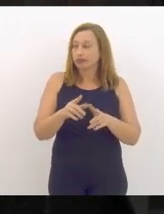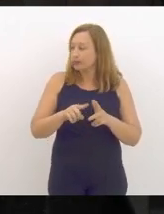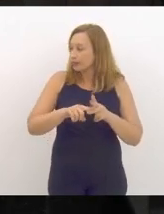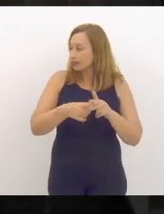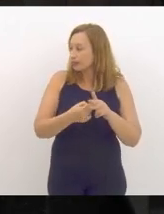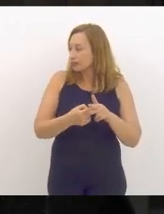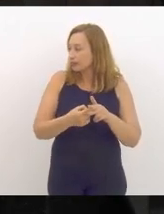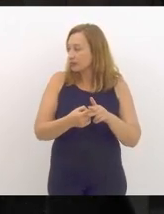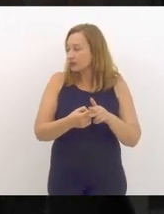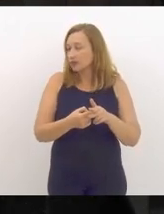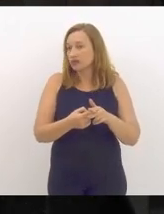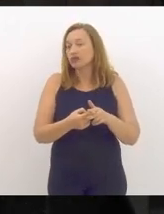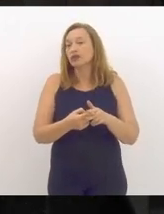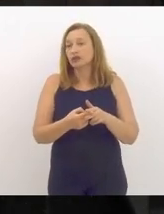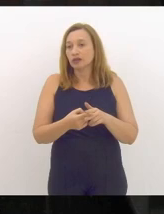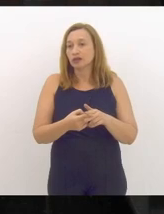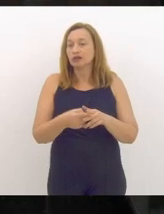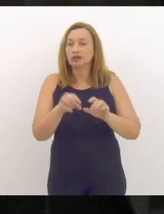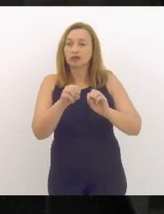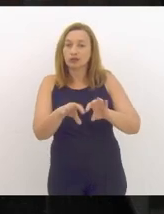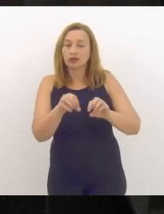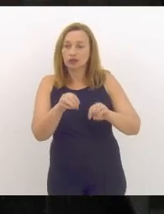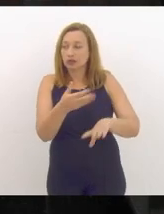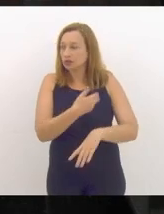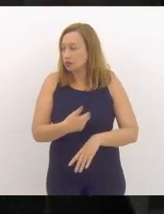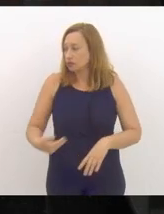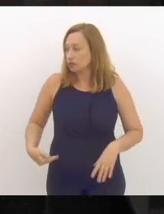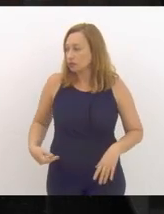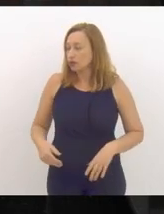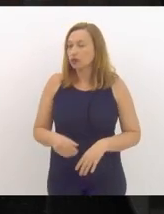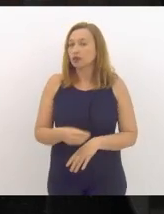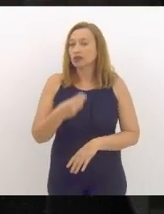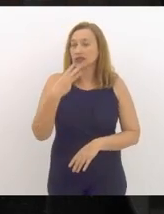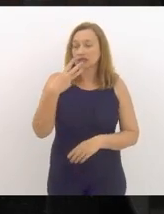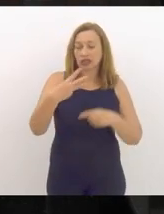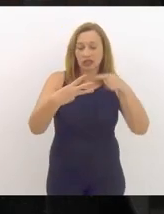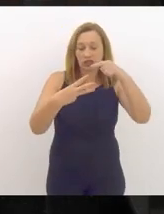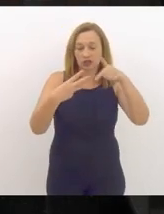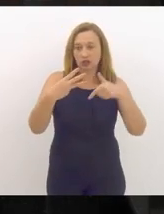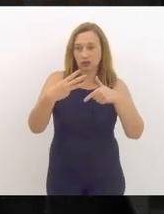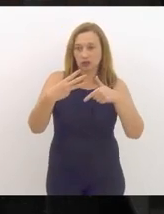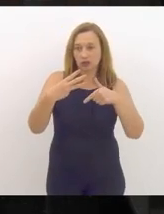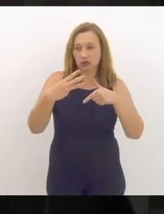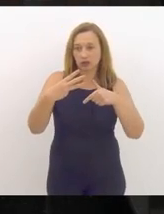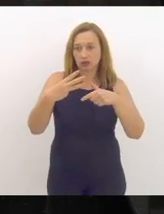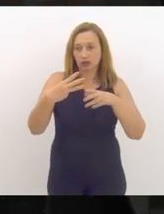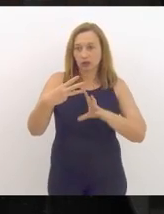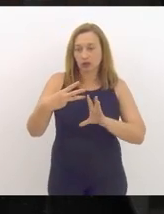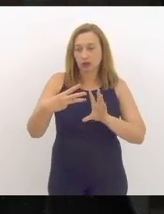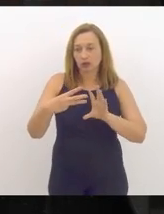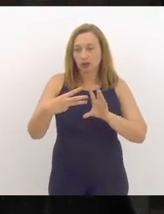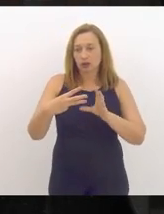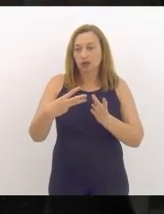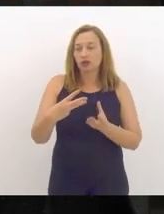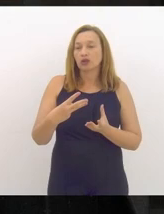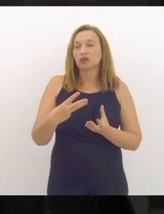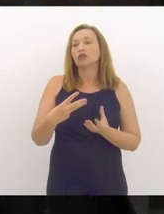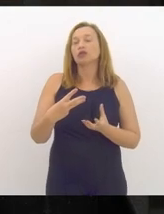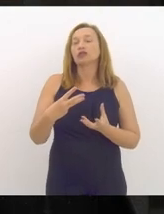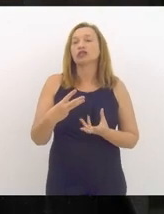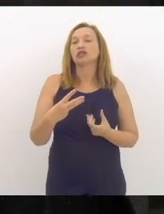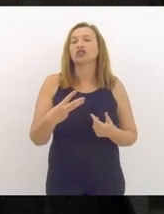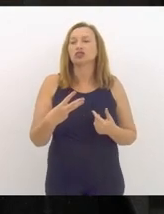e Efetividade do Ensino Público, quanto três itens soma um montante muito